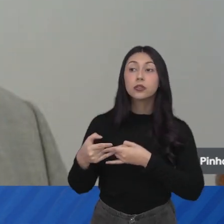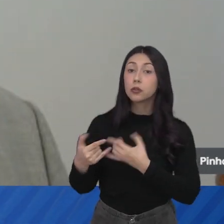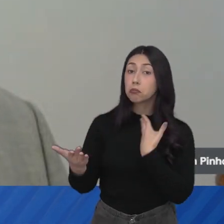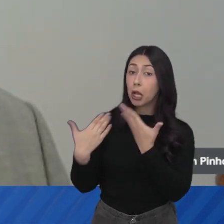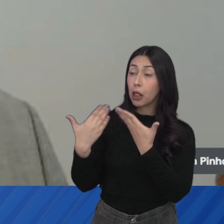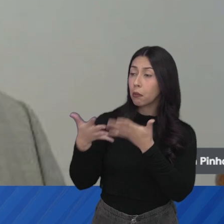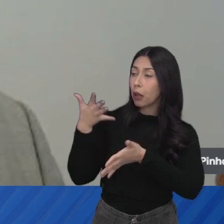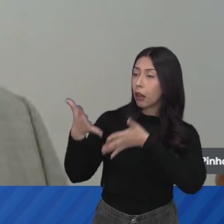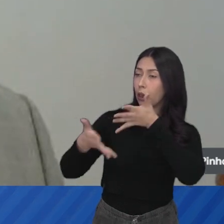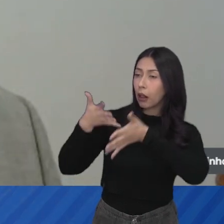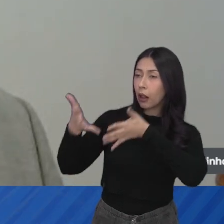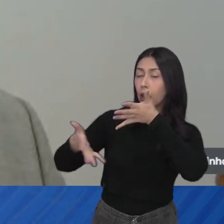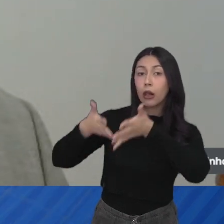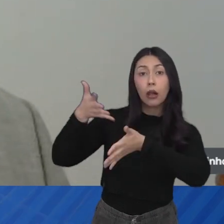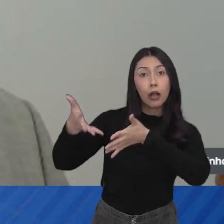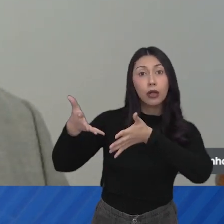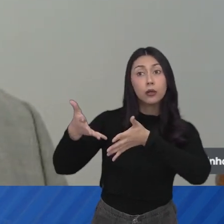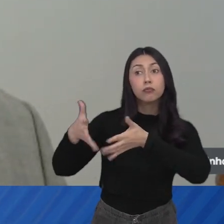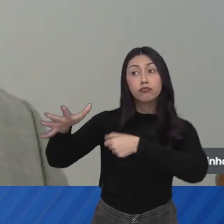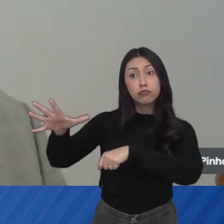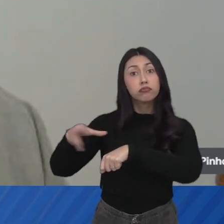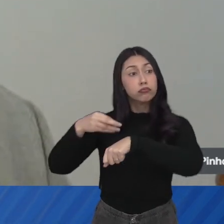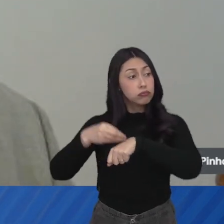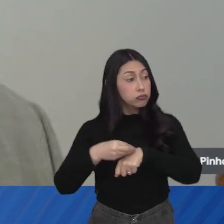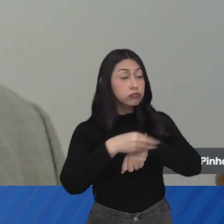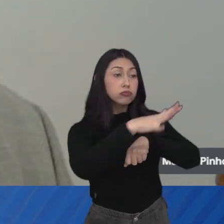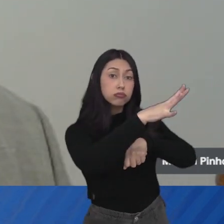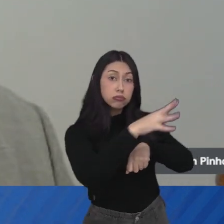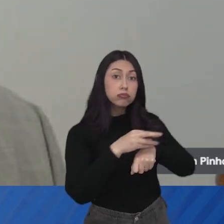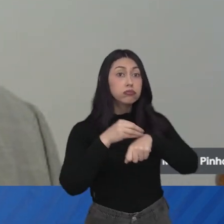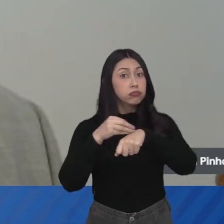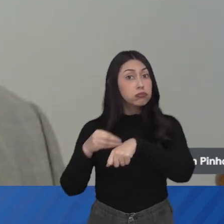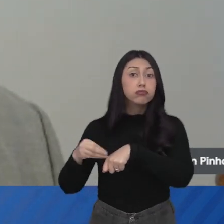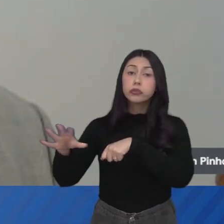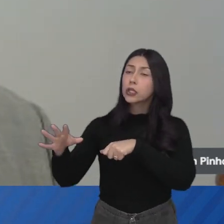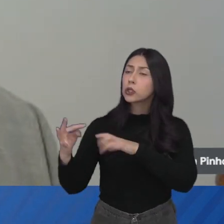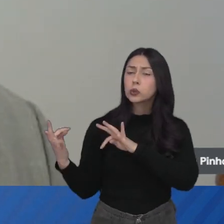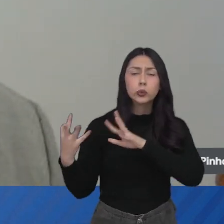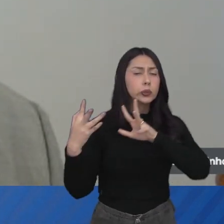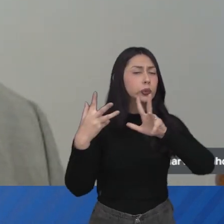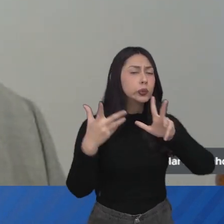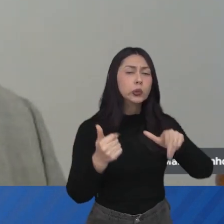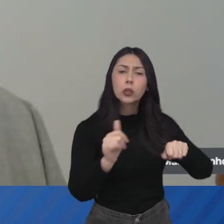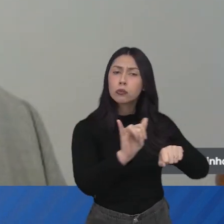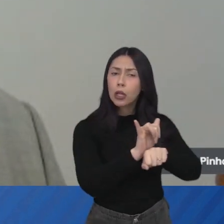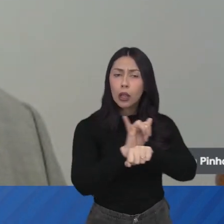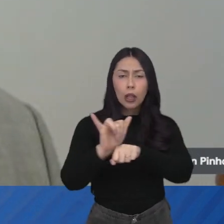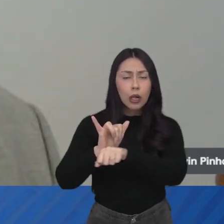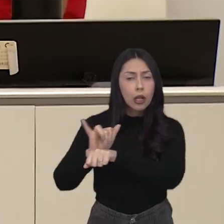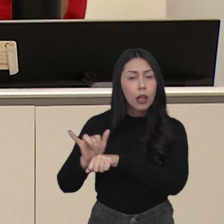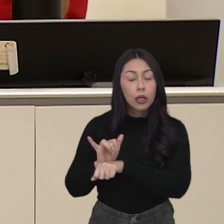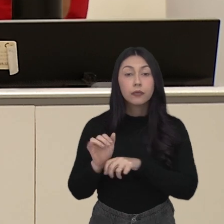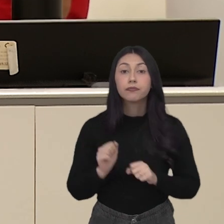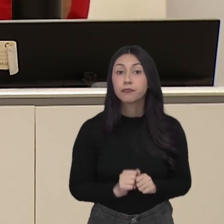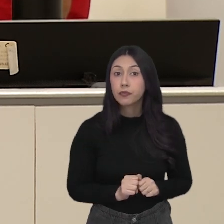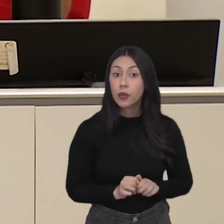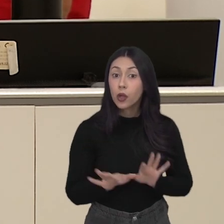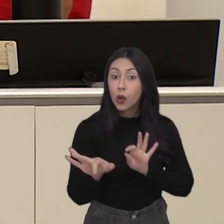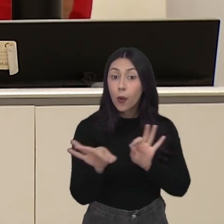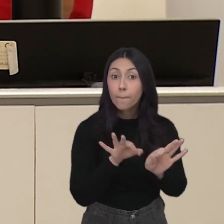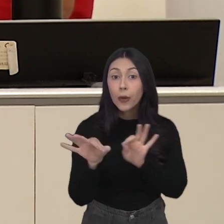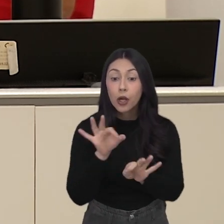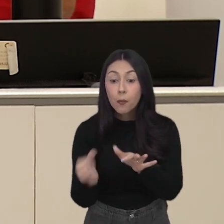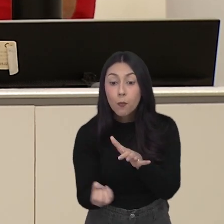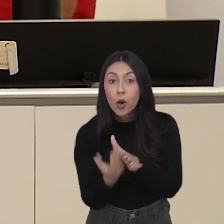vai conversar com o intérprete para fazer uso desse serviço para qualquer serviço público do Estado de São Paulo. O programa